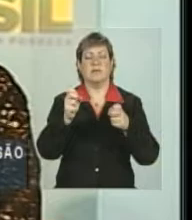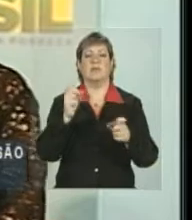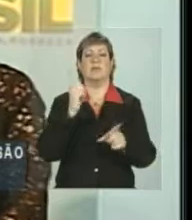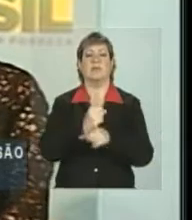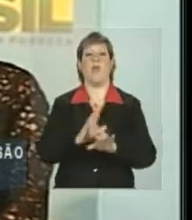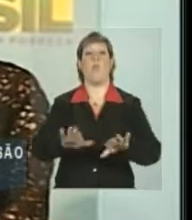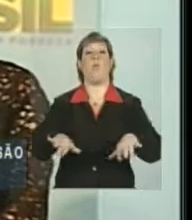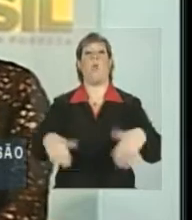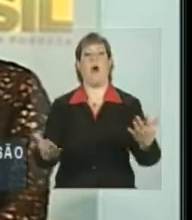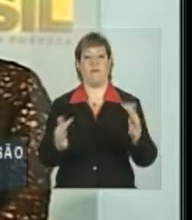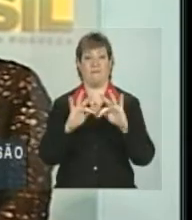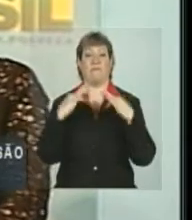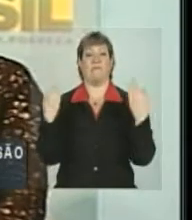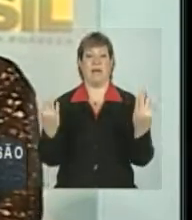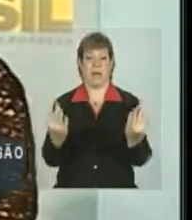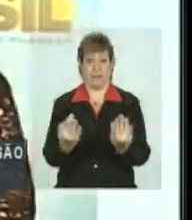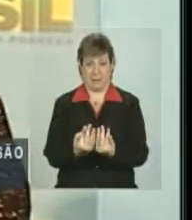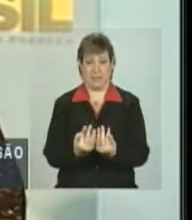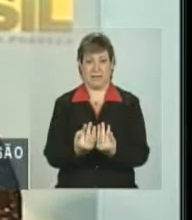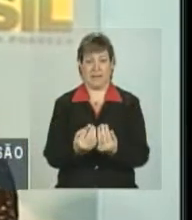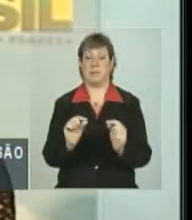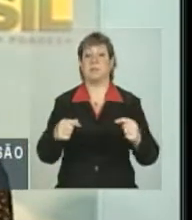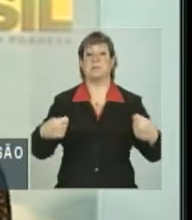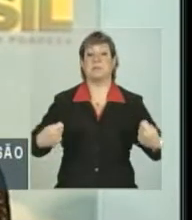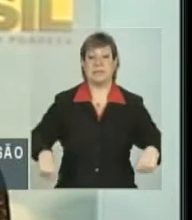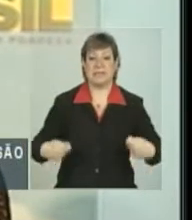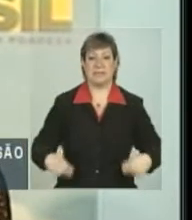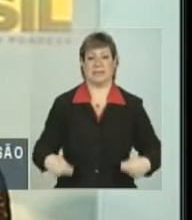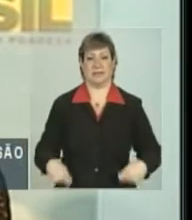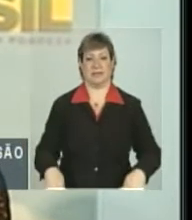famílias que precisam